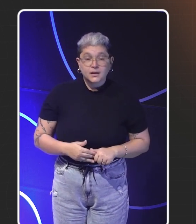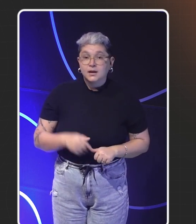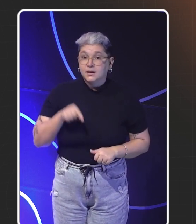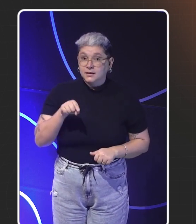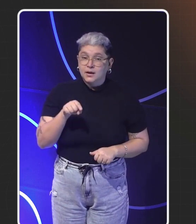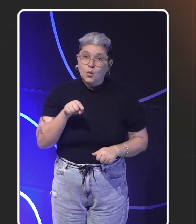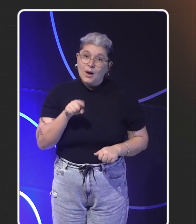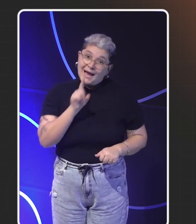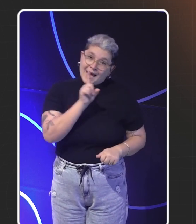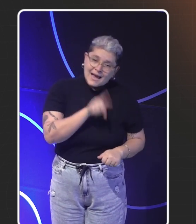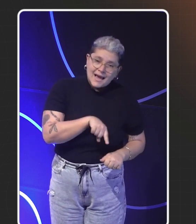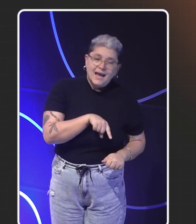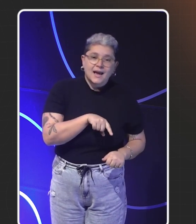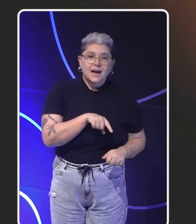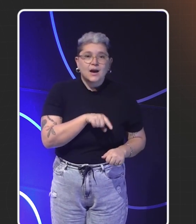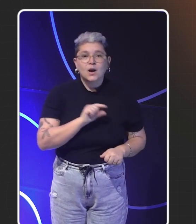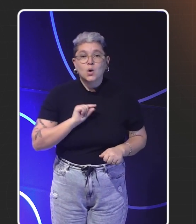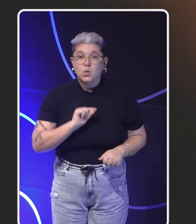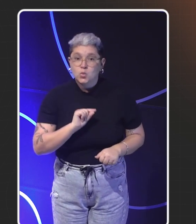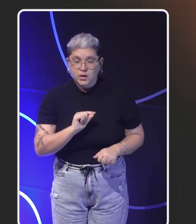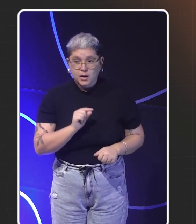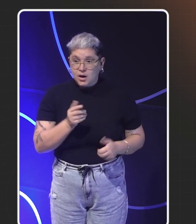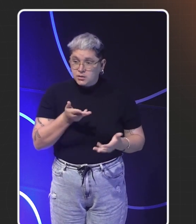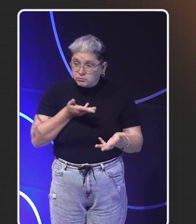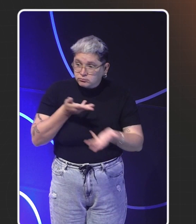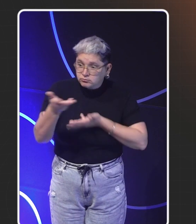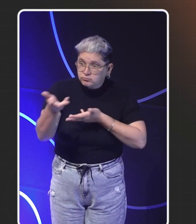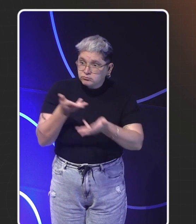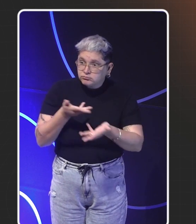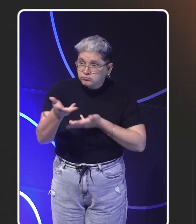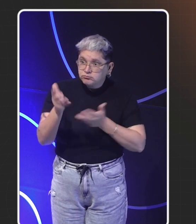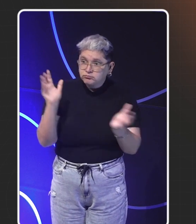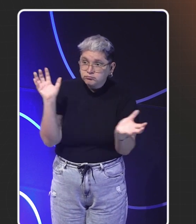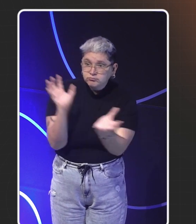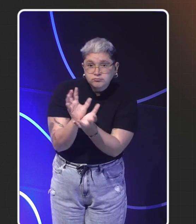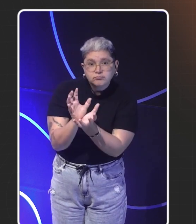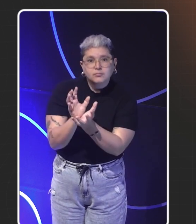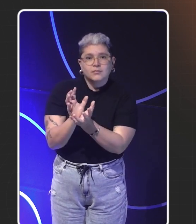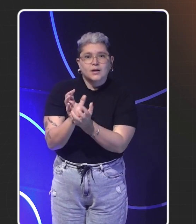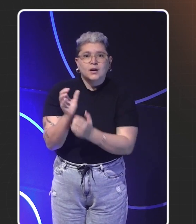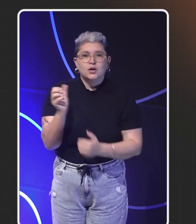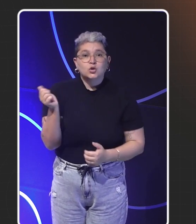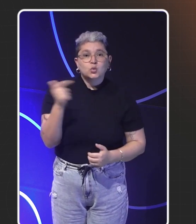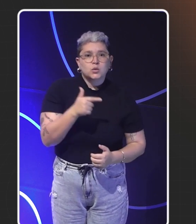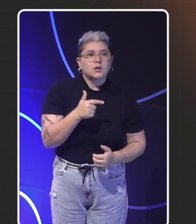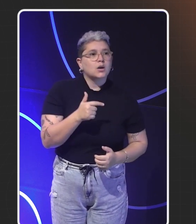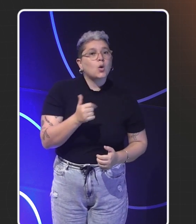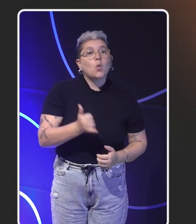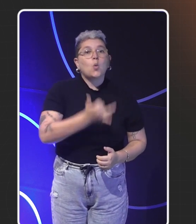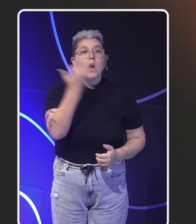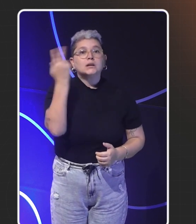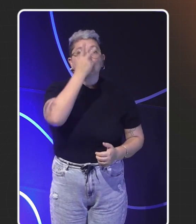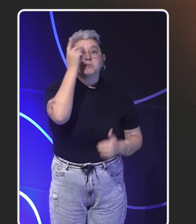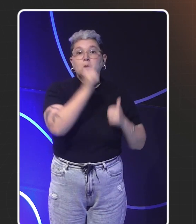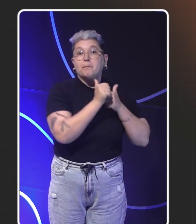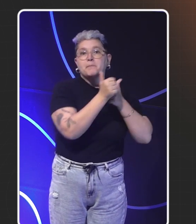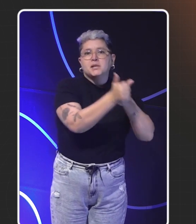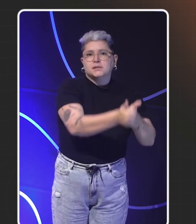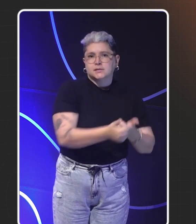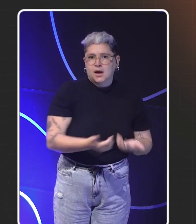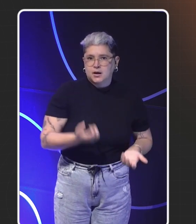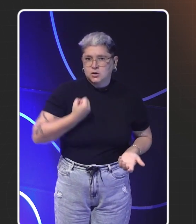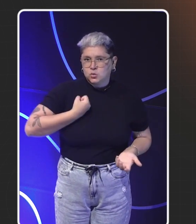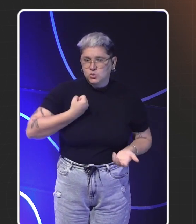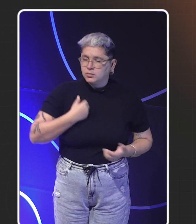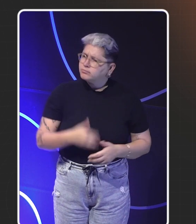mais sobre essa troca com a nossa comunidade do que com o número de seguidores de fato. Muito